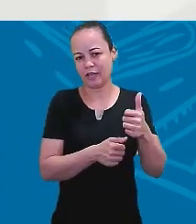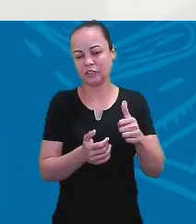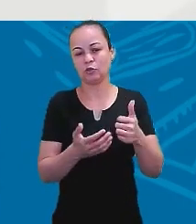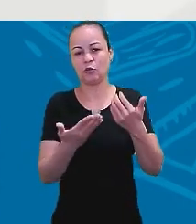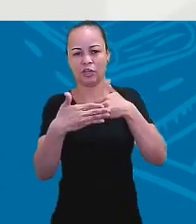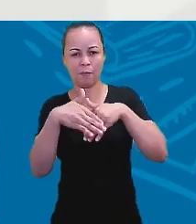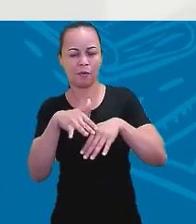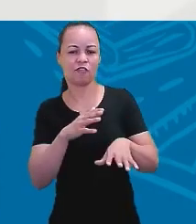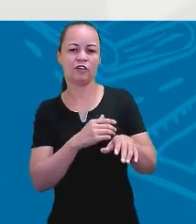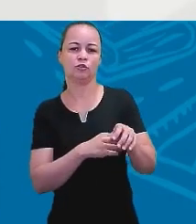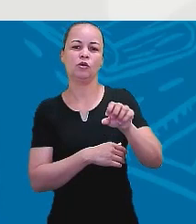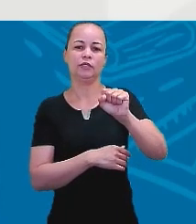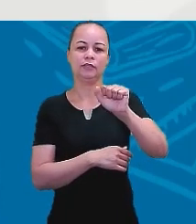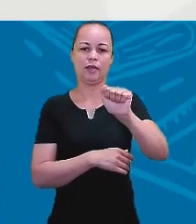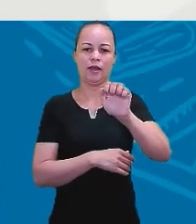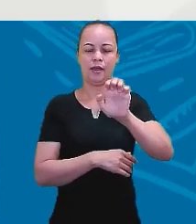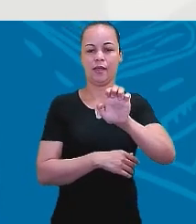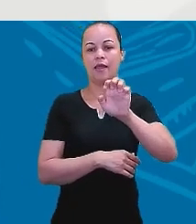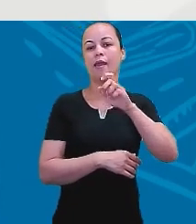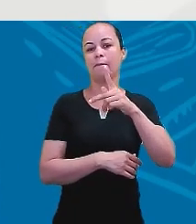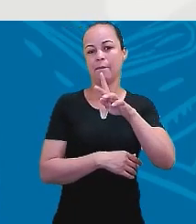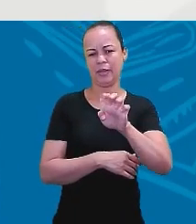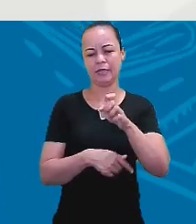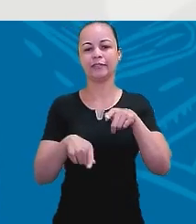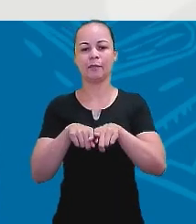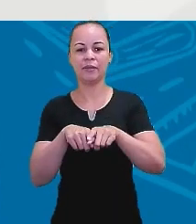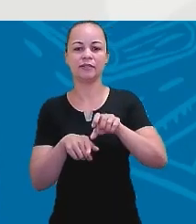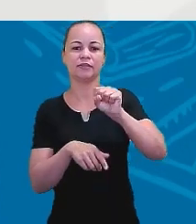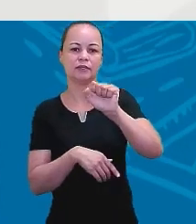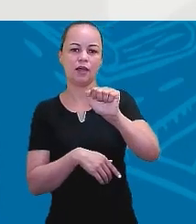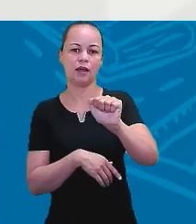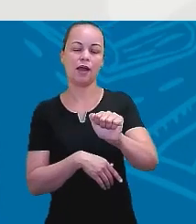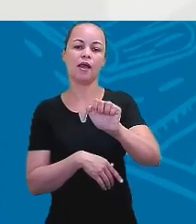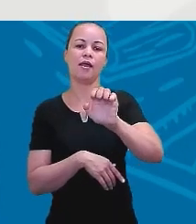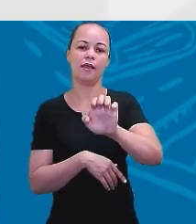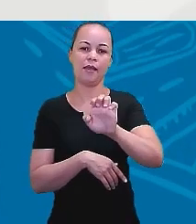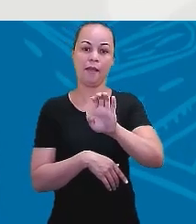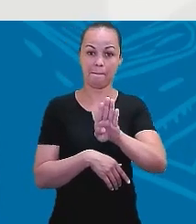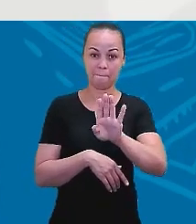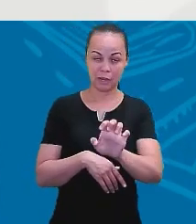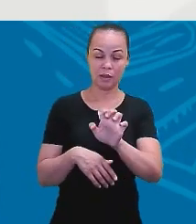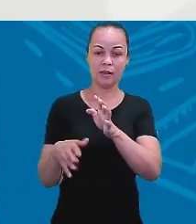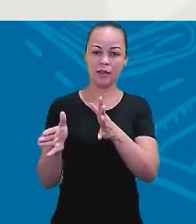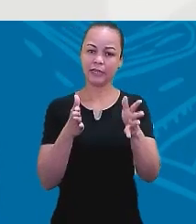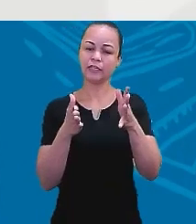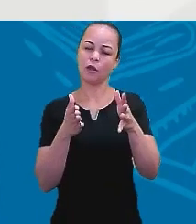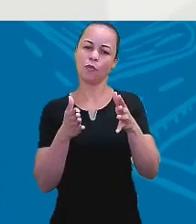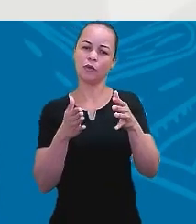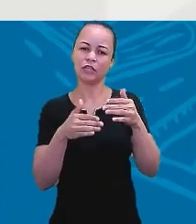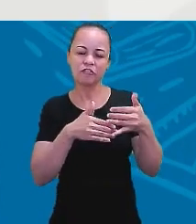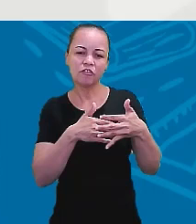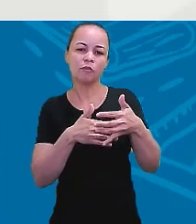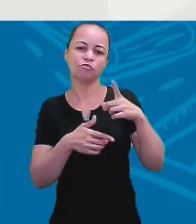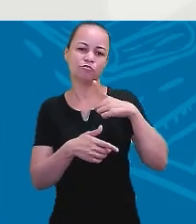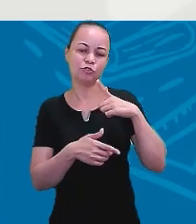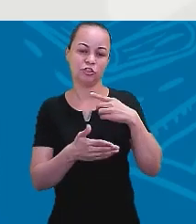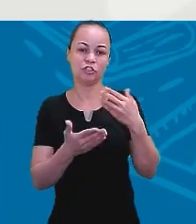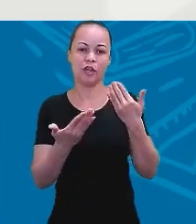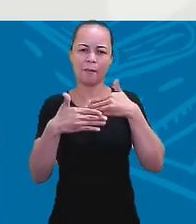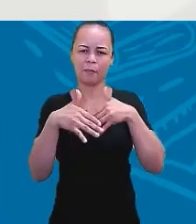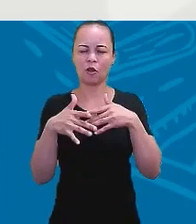SAEB e SAEP, que teremos nossa prova aí, em breve. Então, eu quero muito que vocês